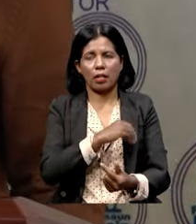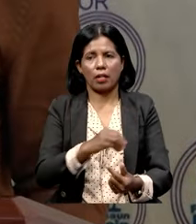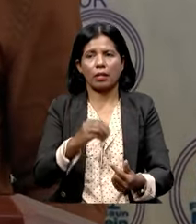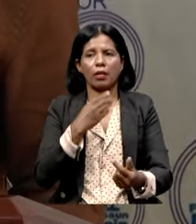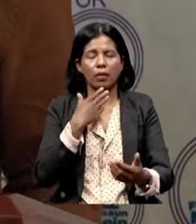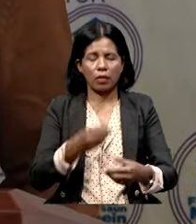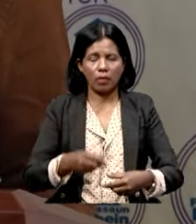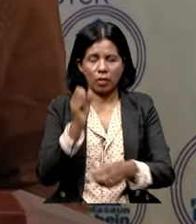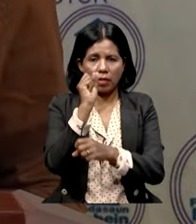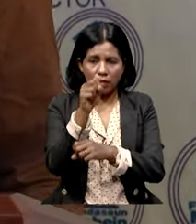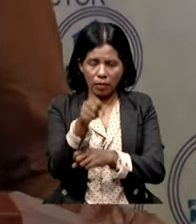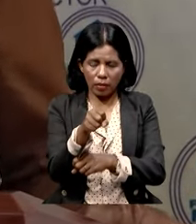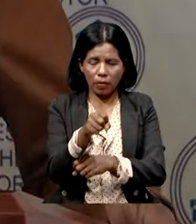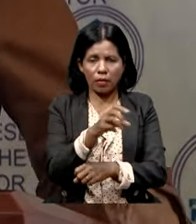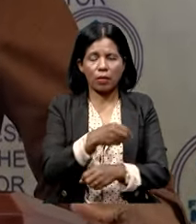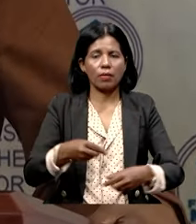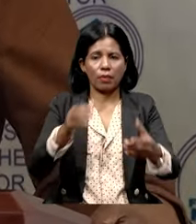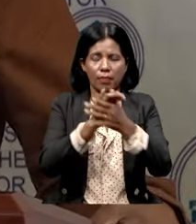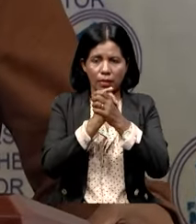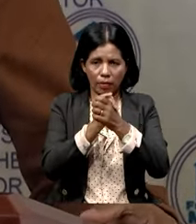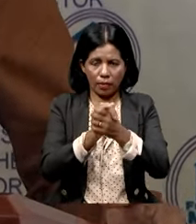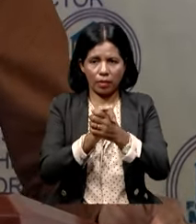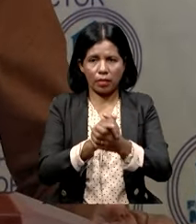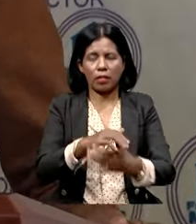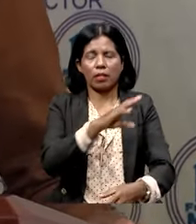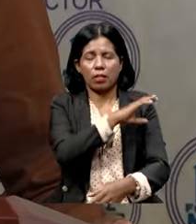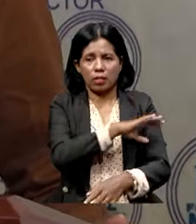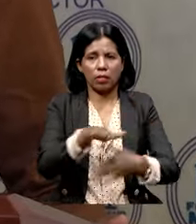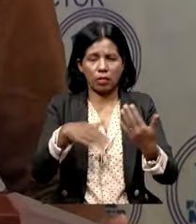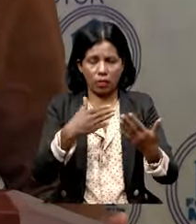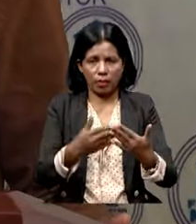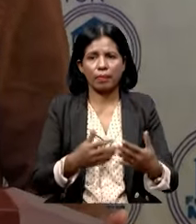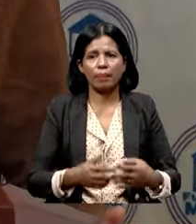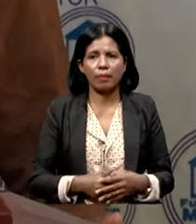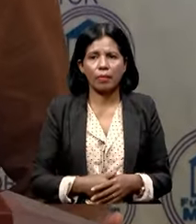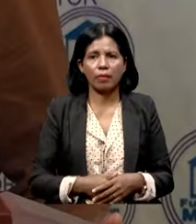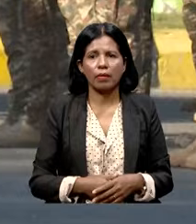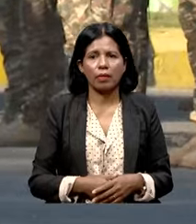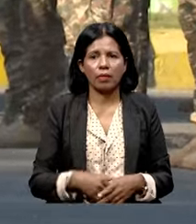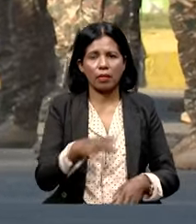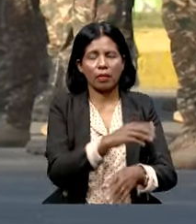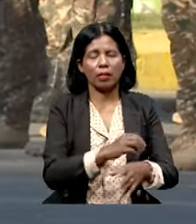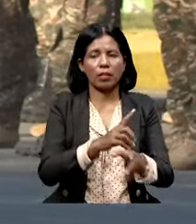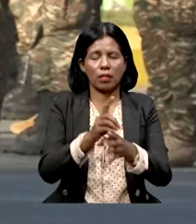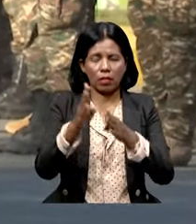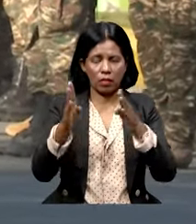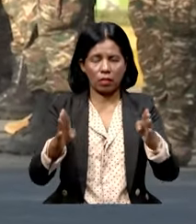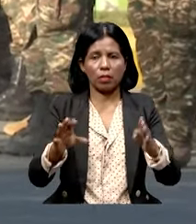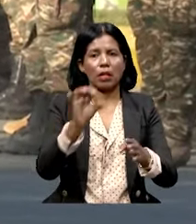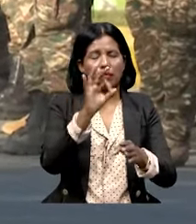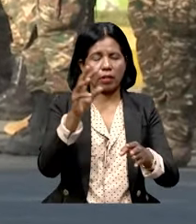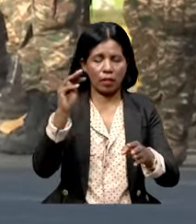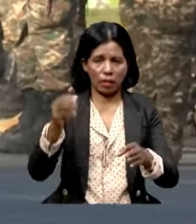ko congratula ba a segurança tarefa povo mundial. Diretor Executivo Fundação Mahim, sua